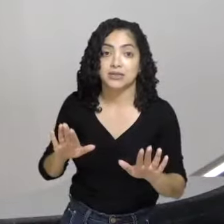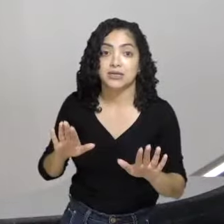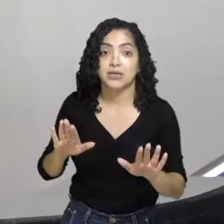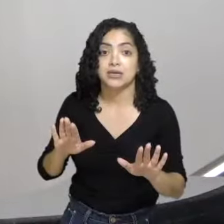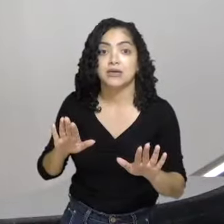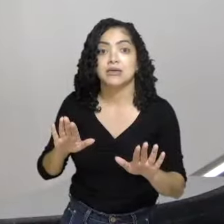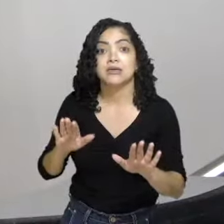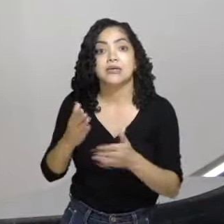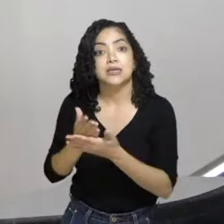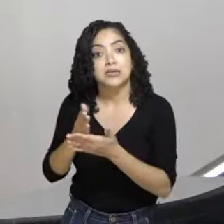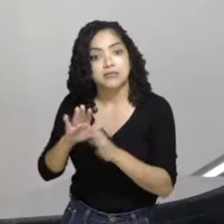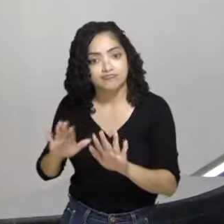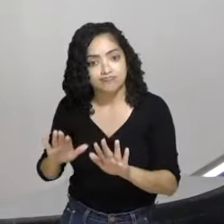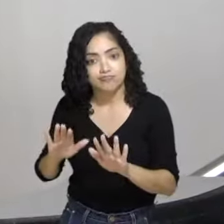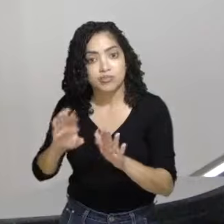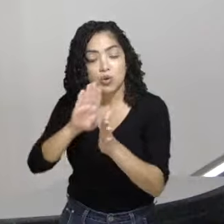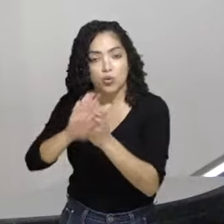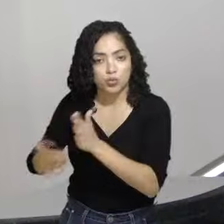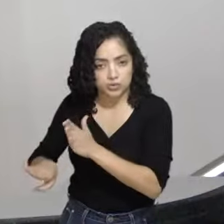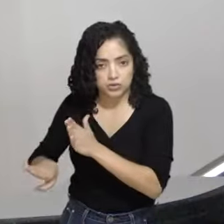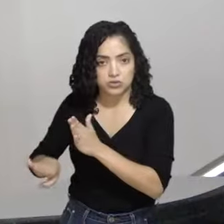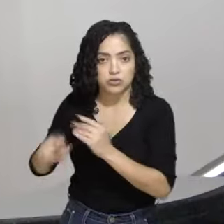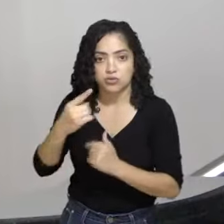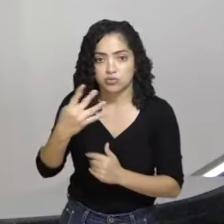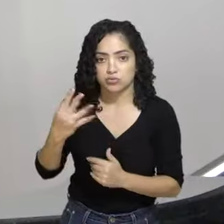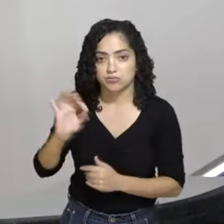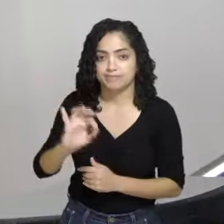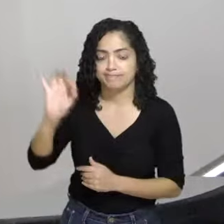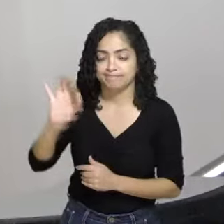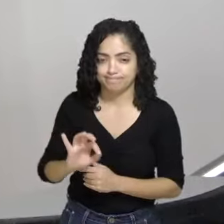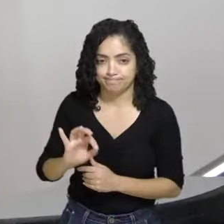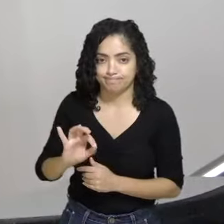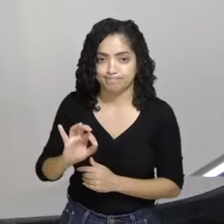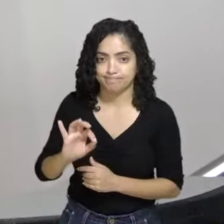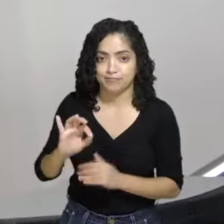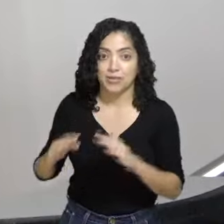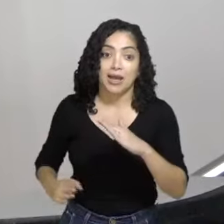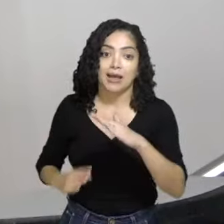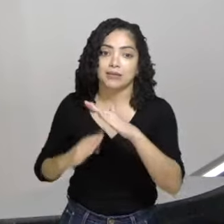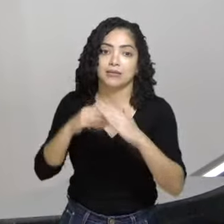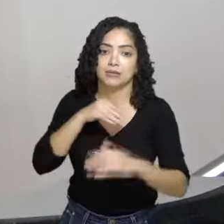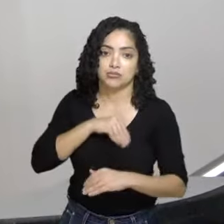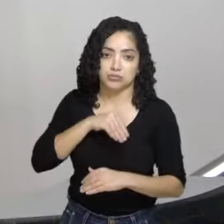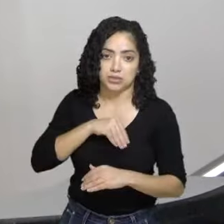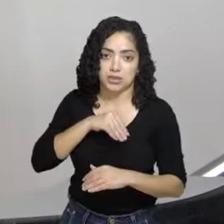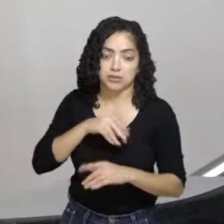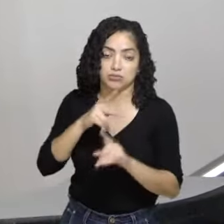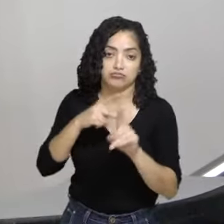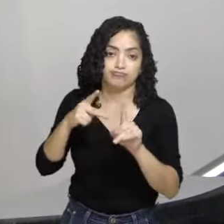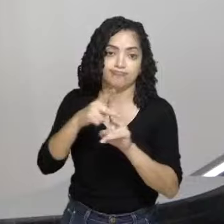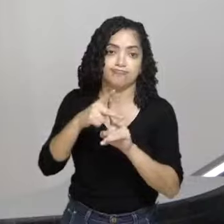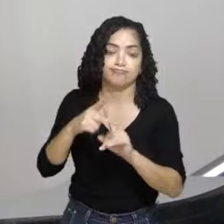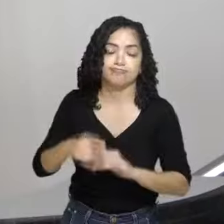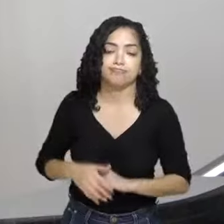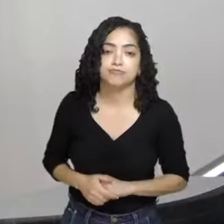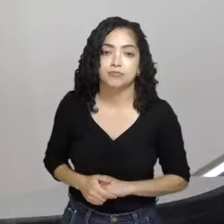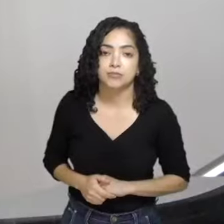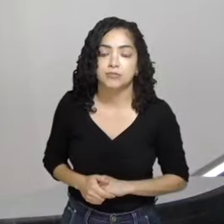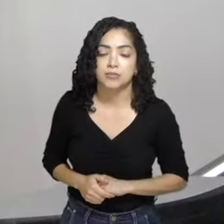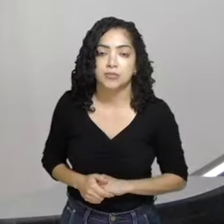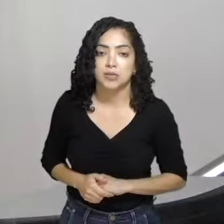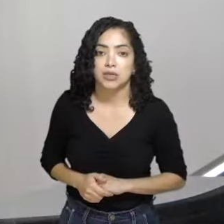eliminaria o desconto dos 14% até o teto da Previdência. Então, senhor presidente, é nesse sentido